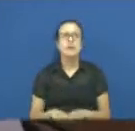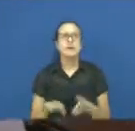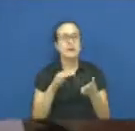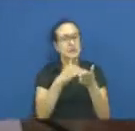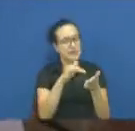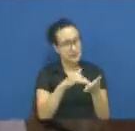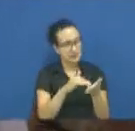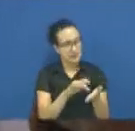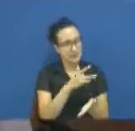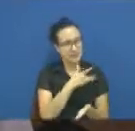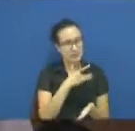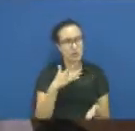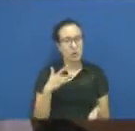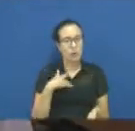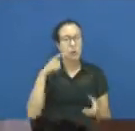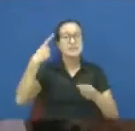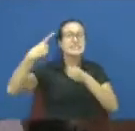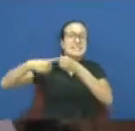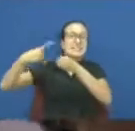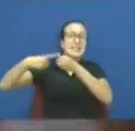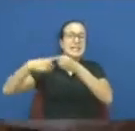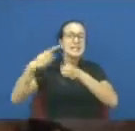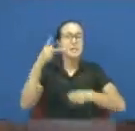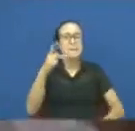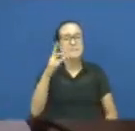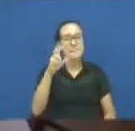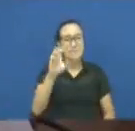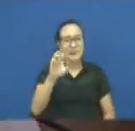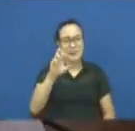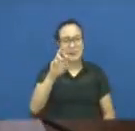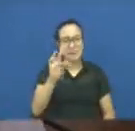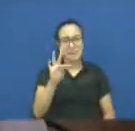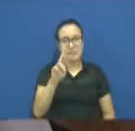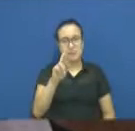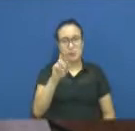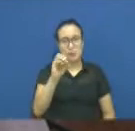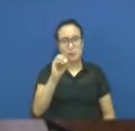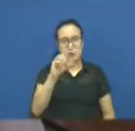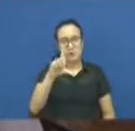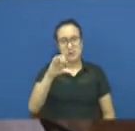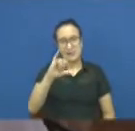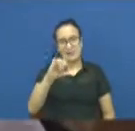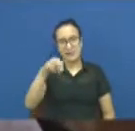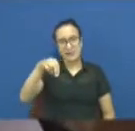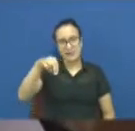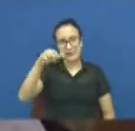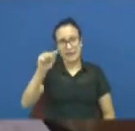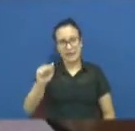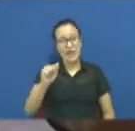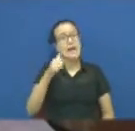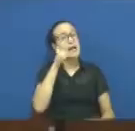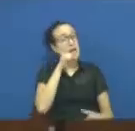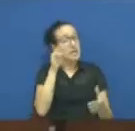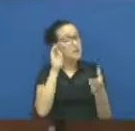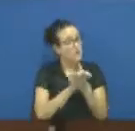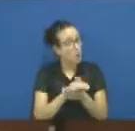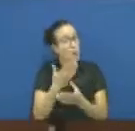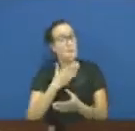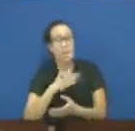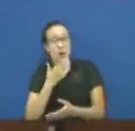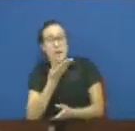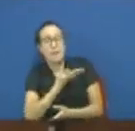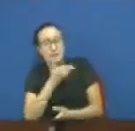Saúde de Petrolina. Está presente aqui, esposa do meu amigo Marcelo